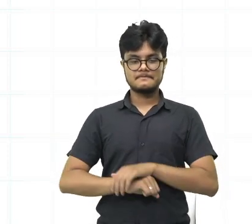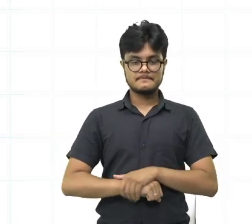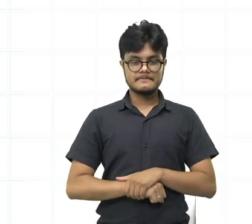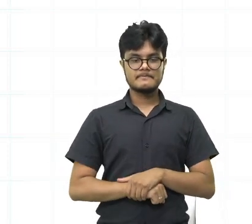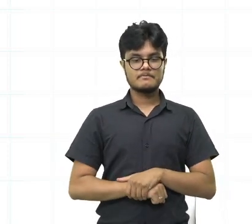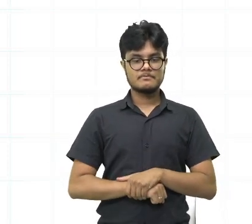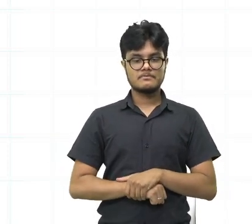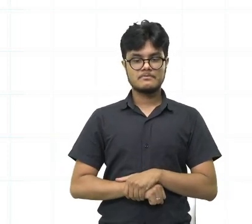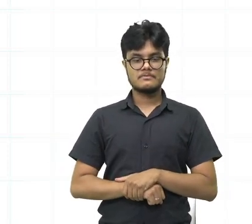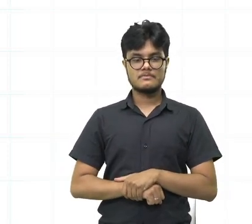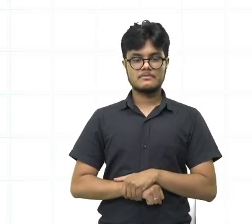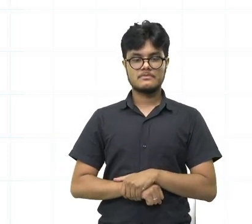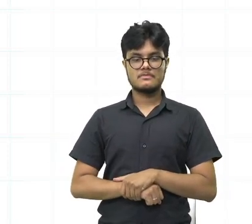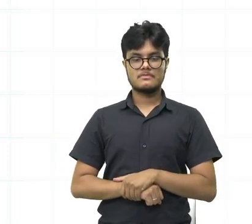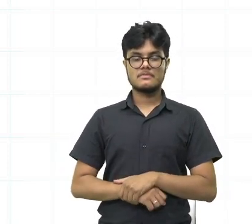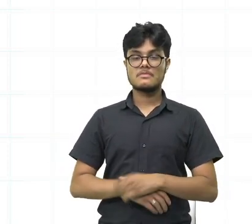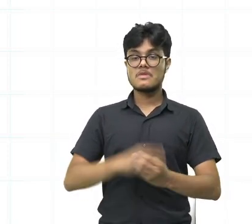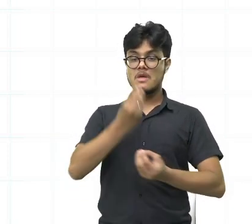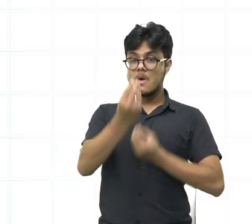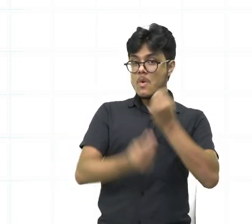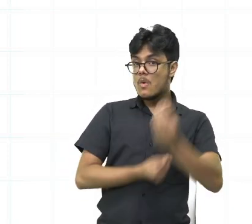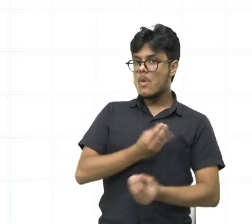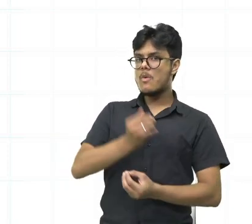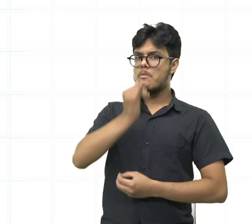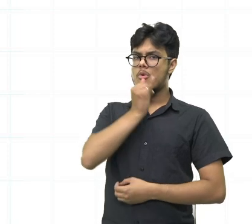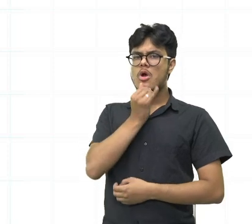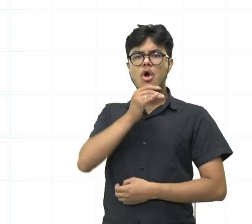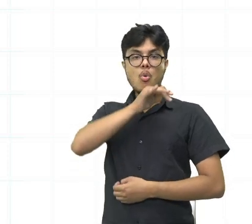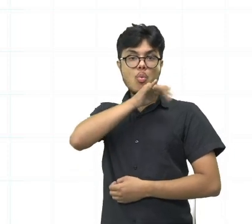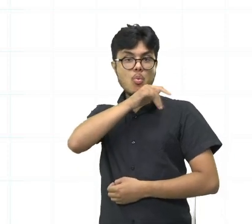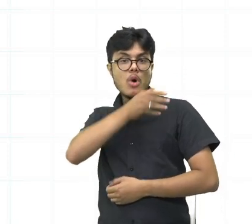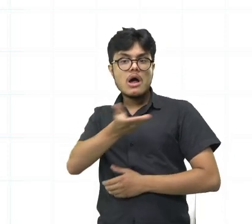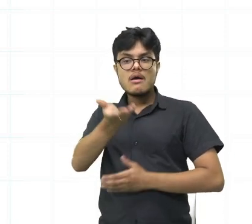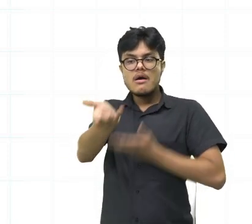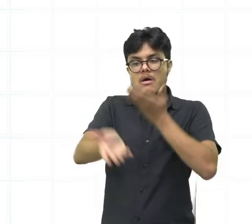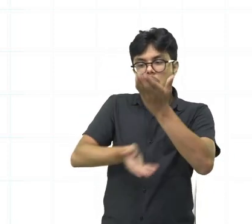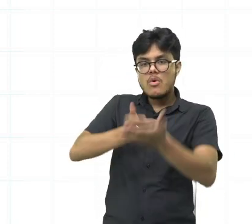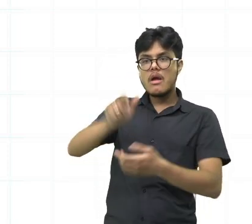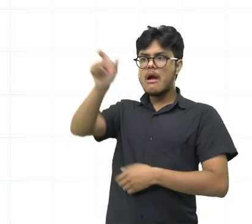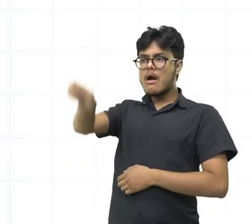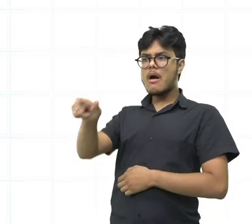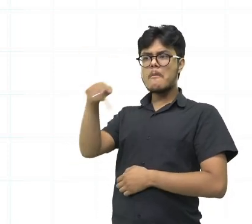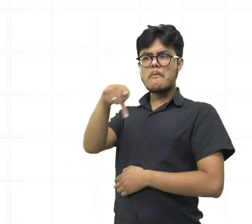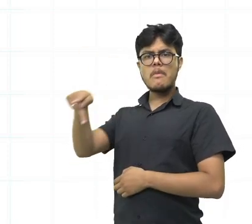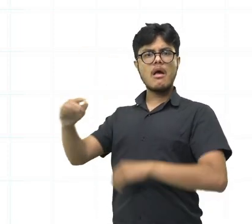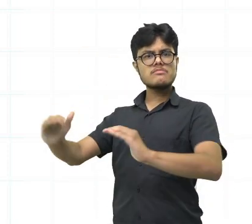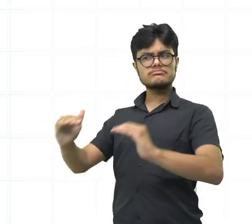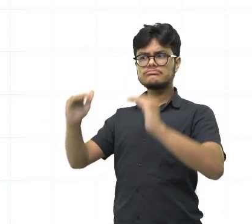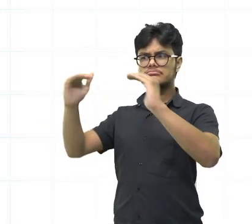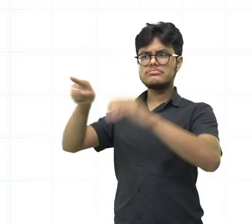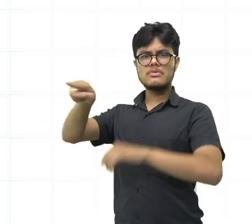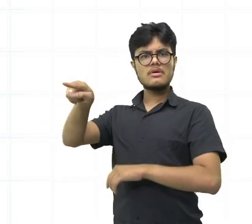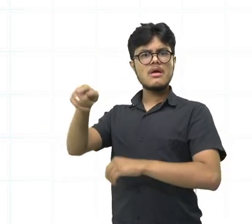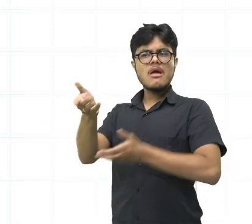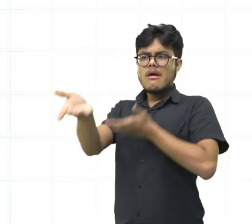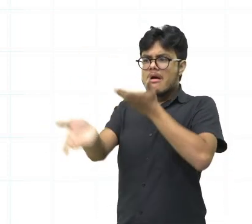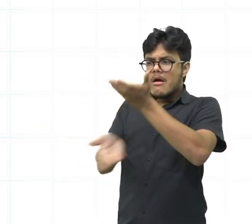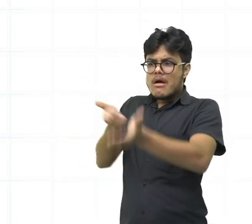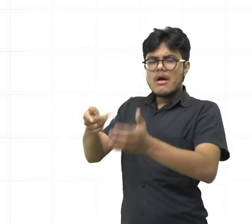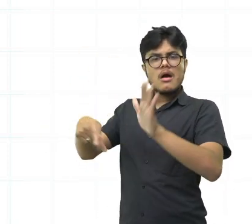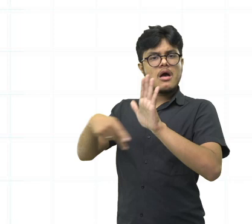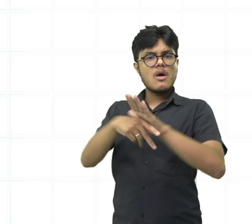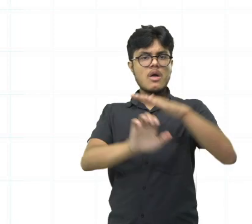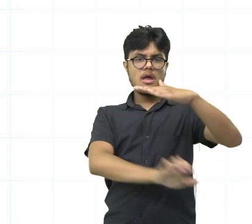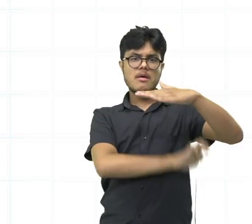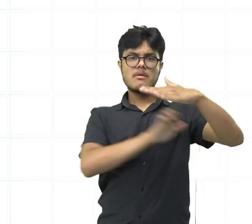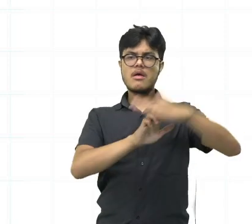significativa foi a maneira relapsa com que nosso ilustre diretor foi tratado quando